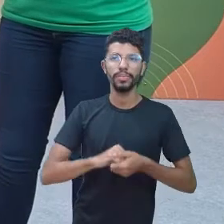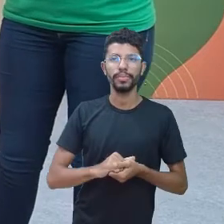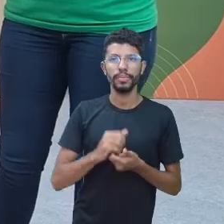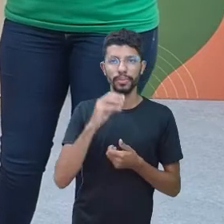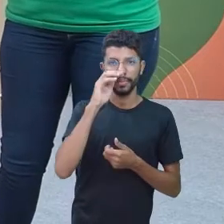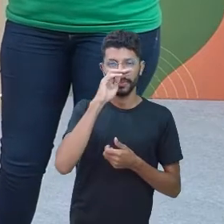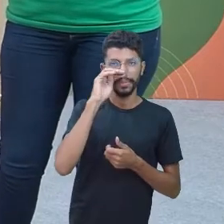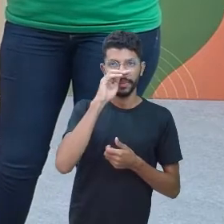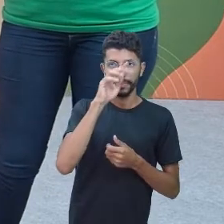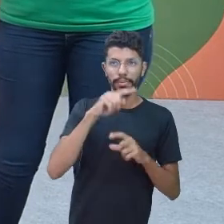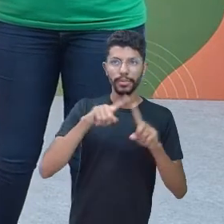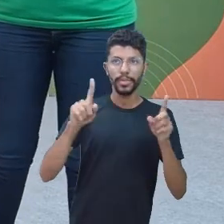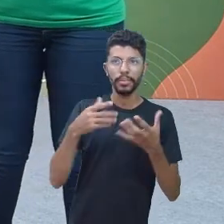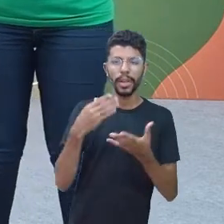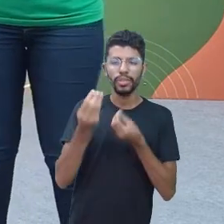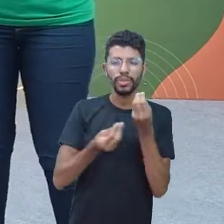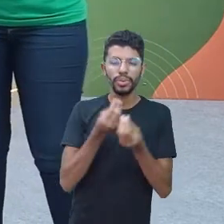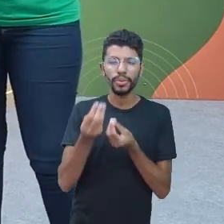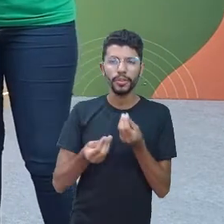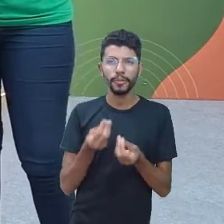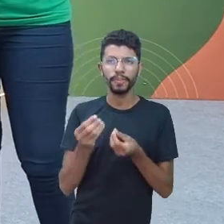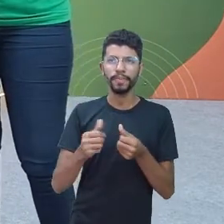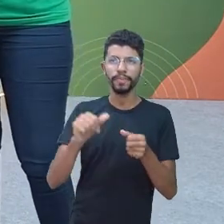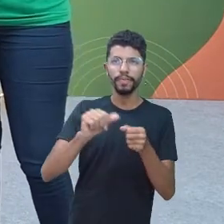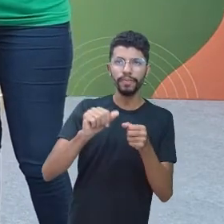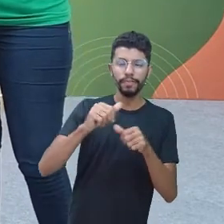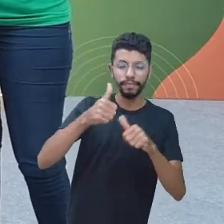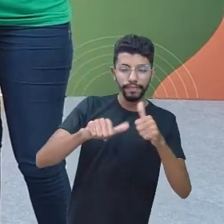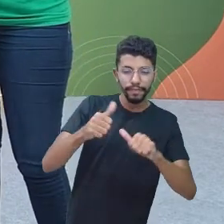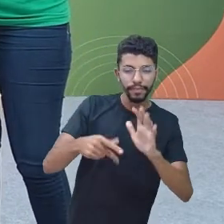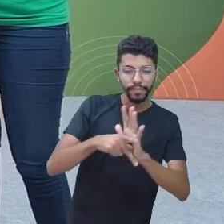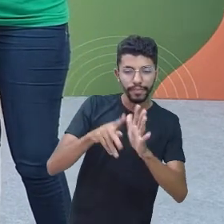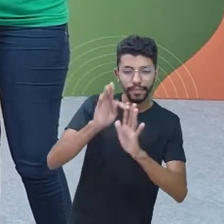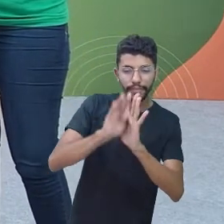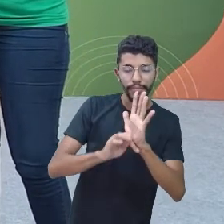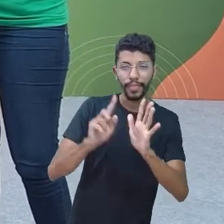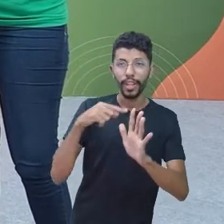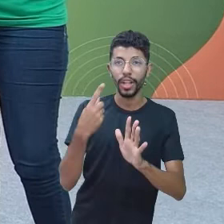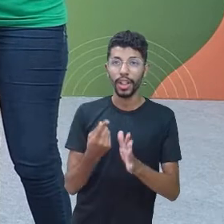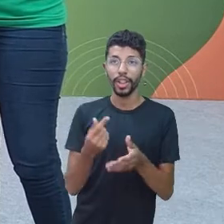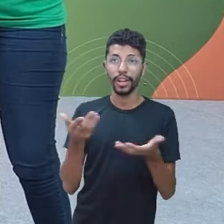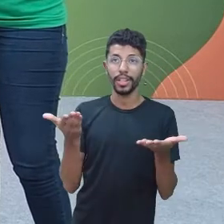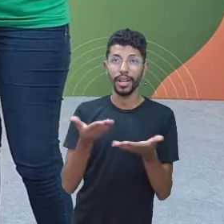E como a gente está vendo essa análise textual, nós vamos falar agora um pouquinho sobre